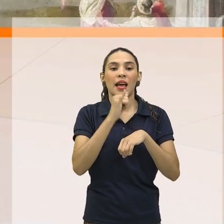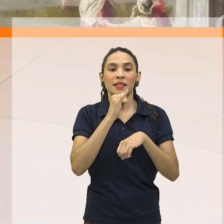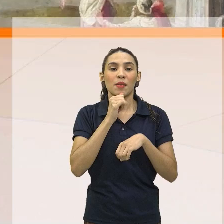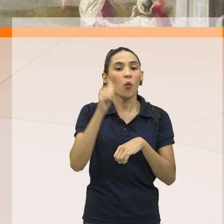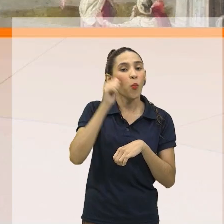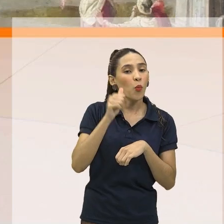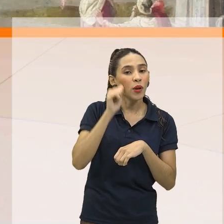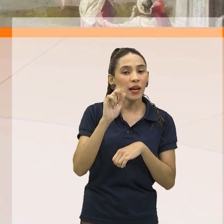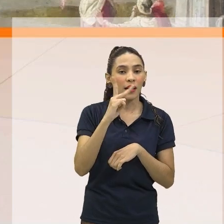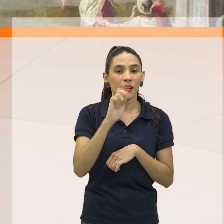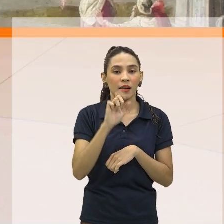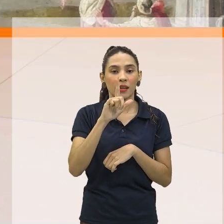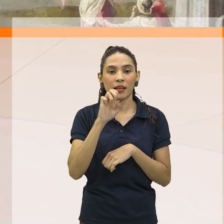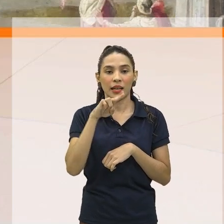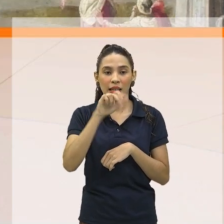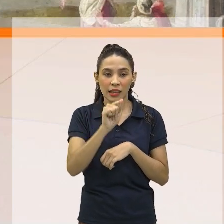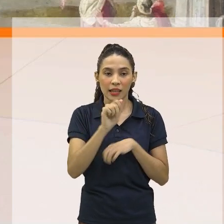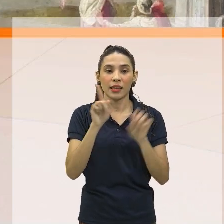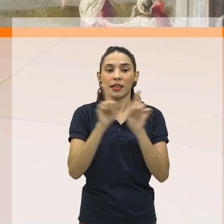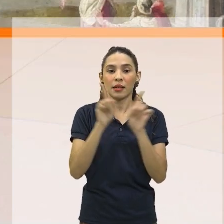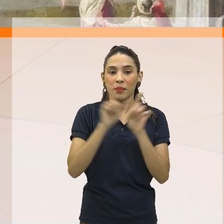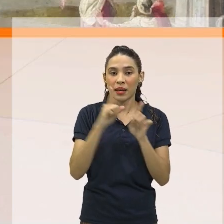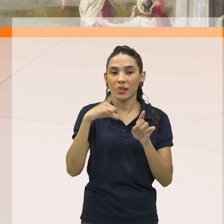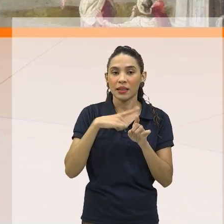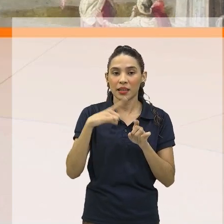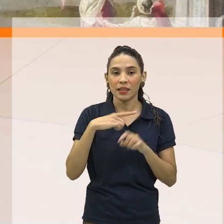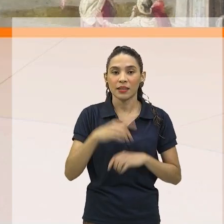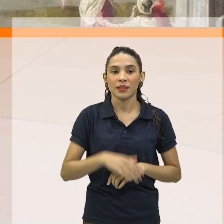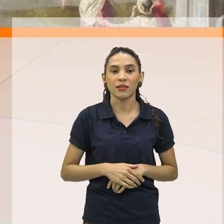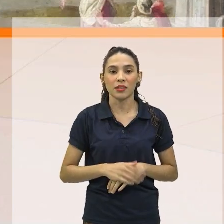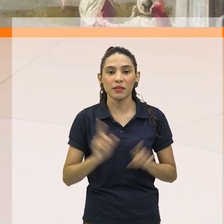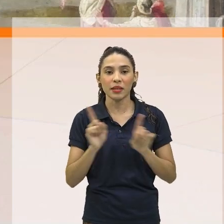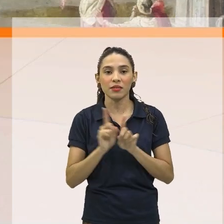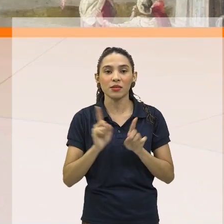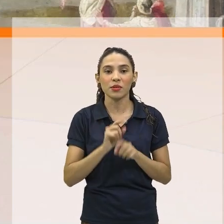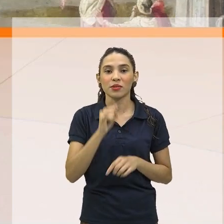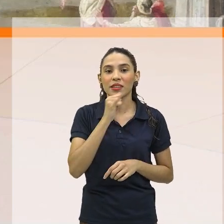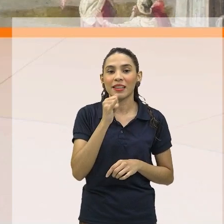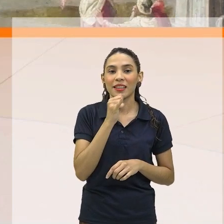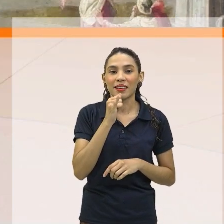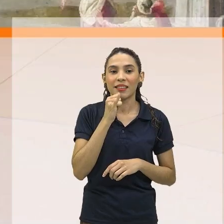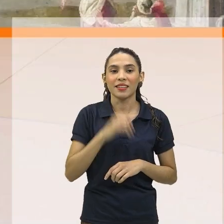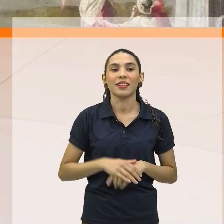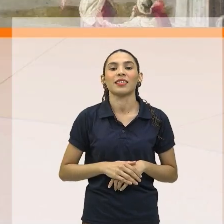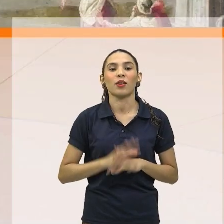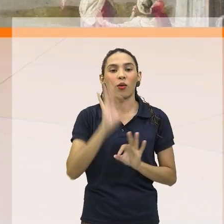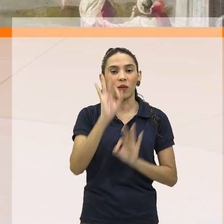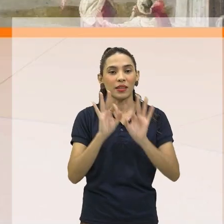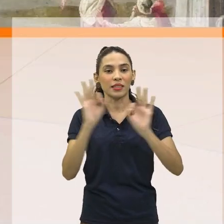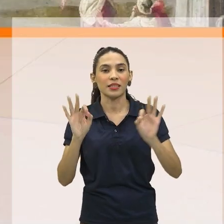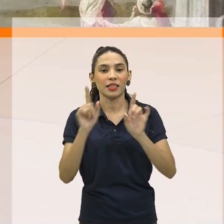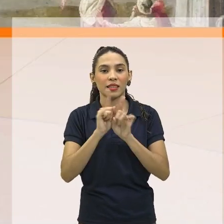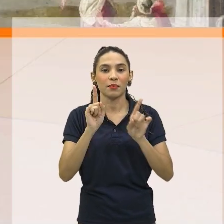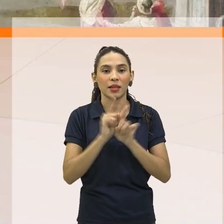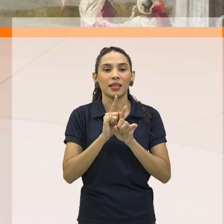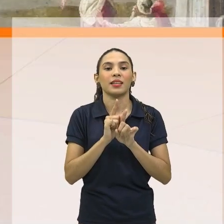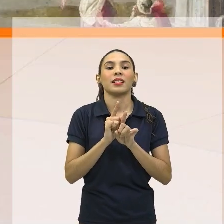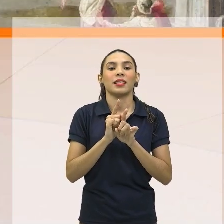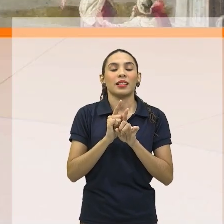espartana. Você tem Menelau e outros povos gregos que organizam um